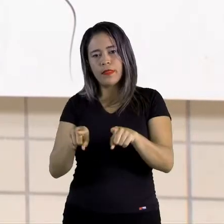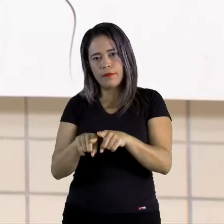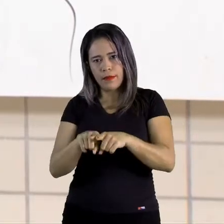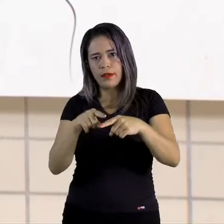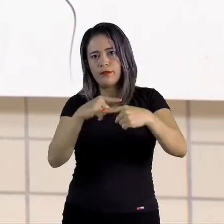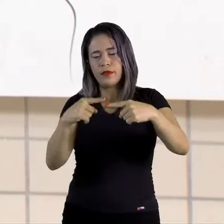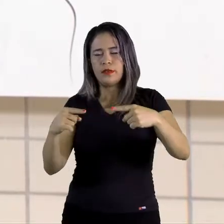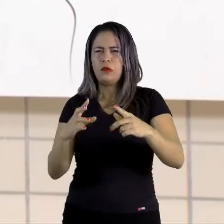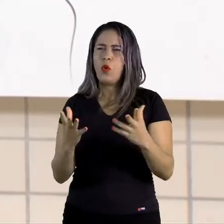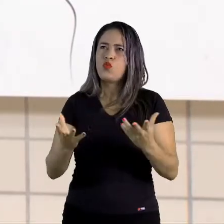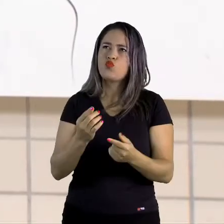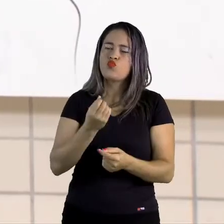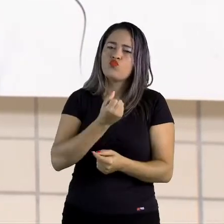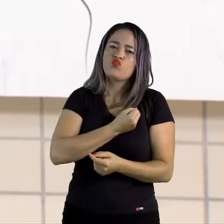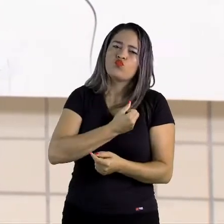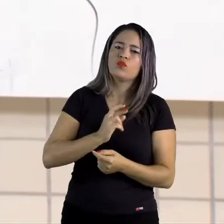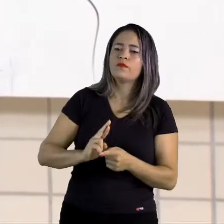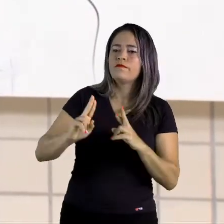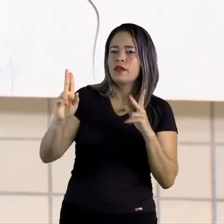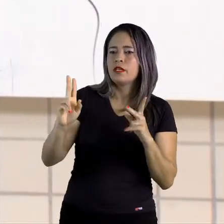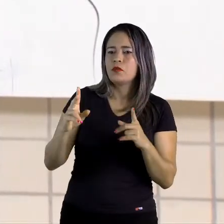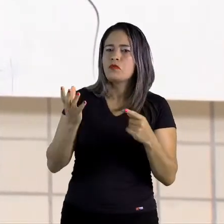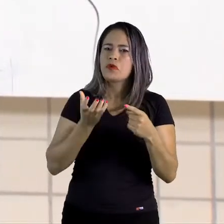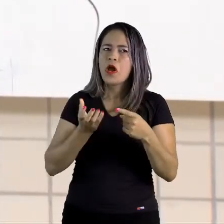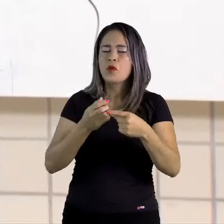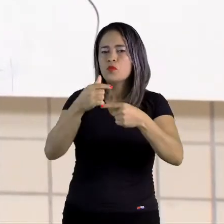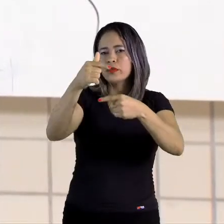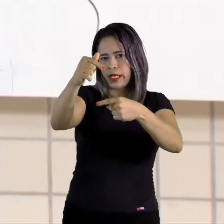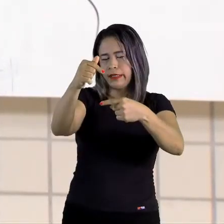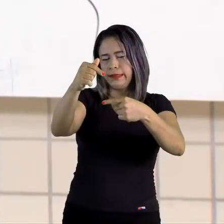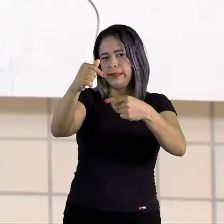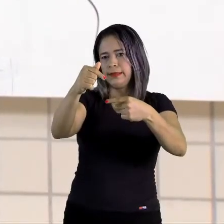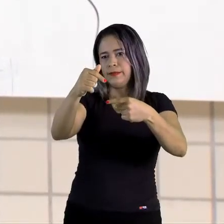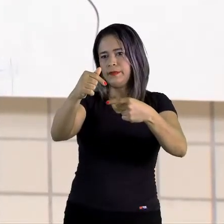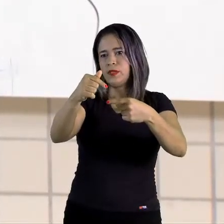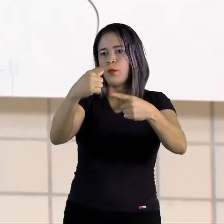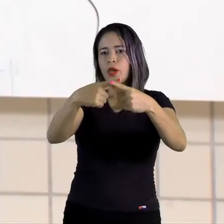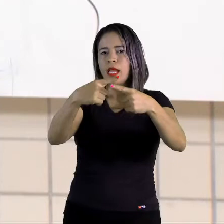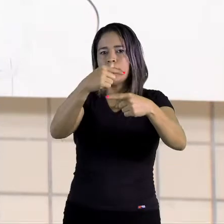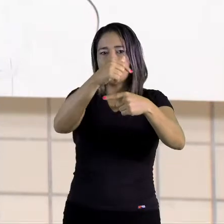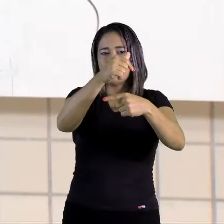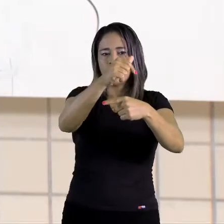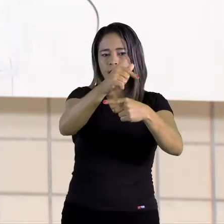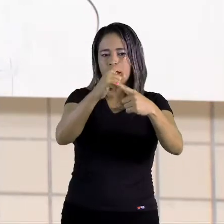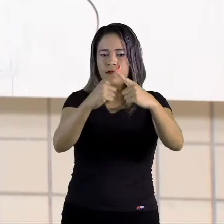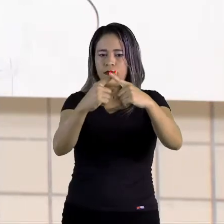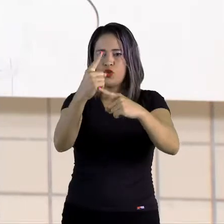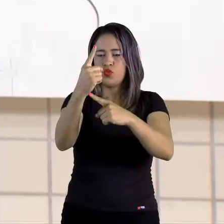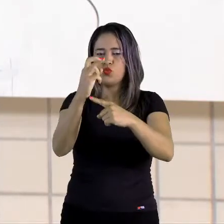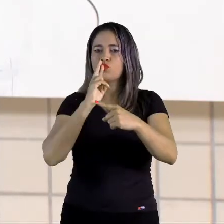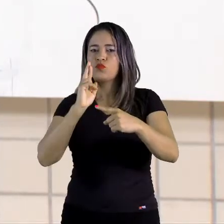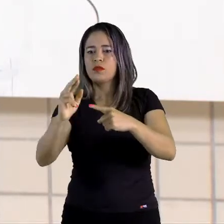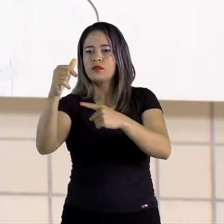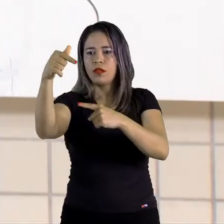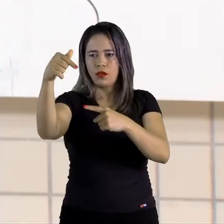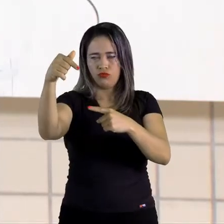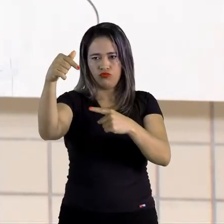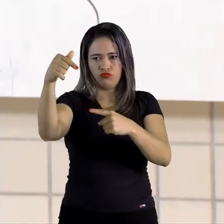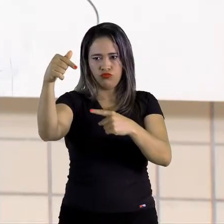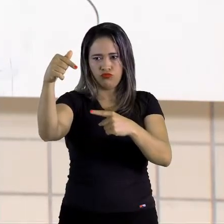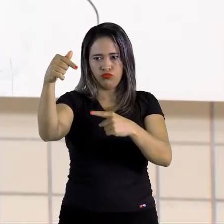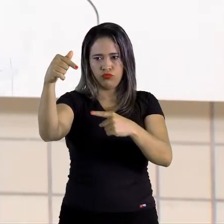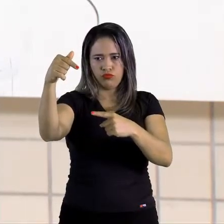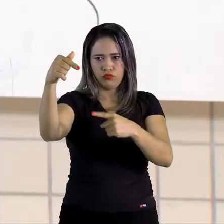número diferente, tá? Eu vou multiplicar por 7. 7 vezes 1, 7. Se eu multipliquei